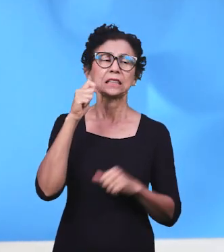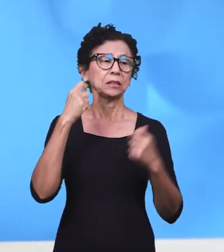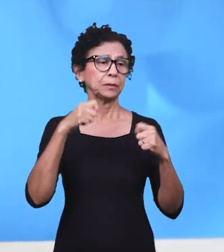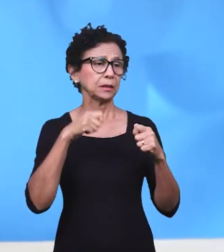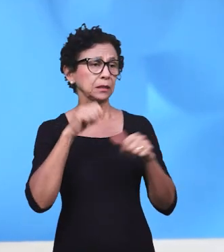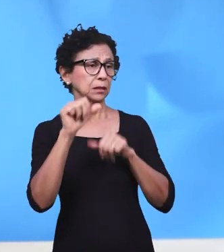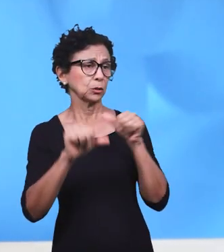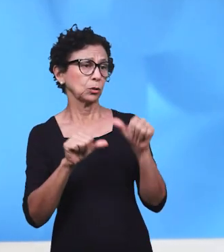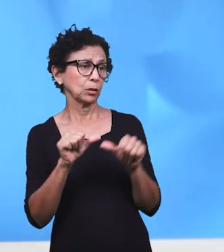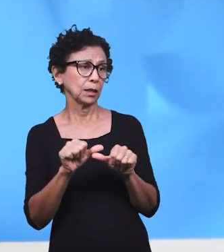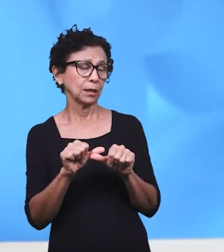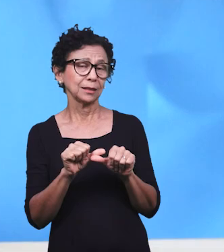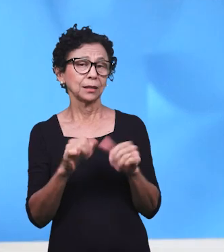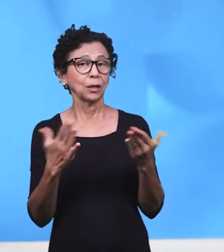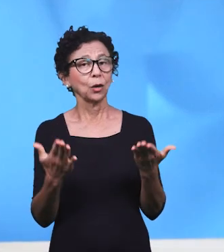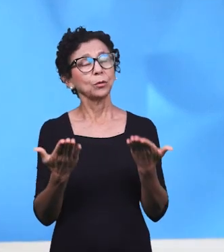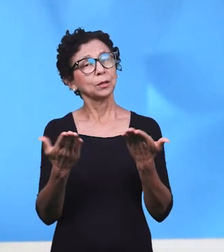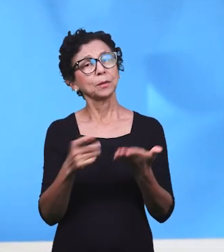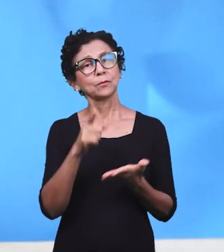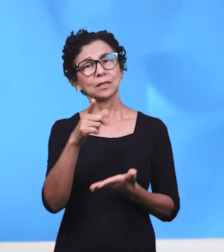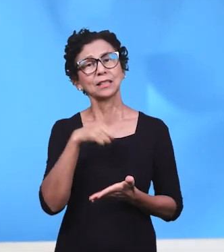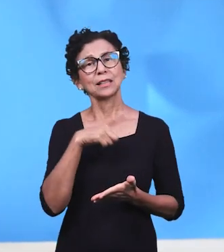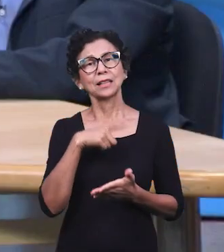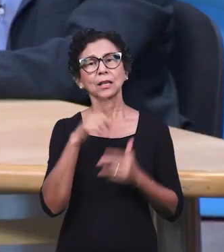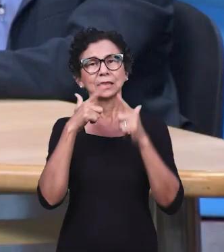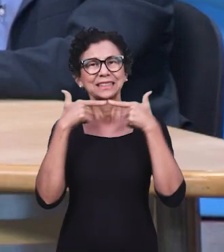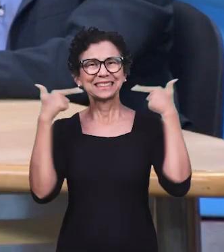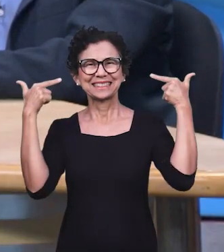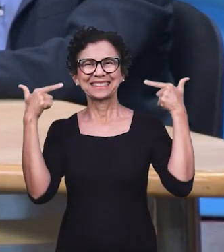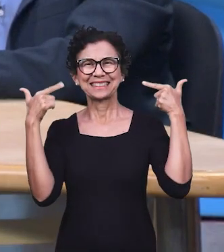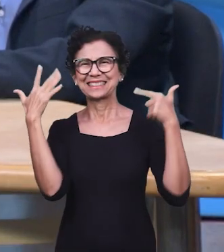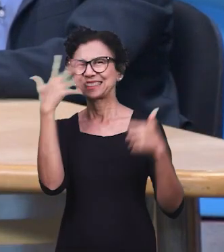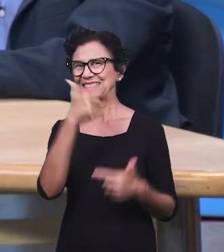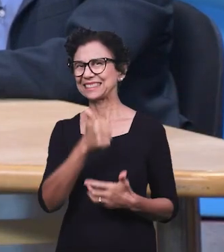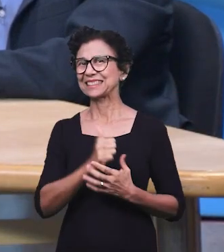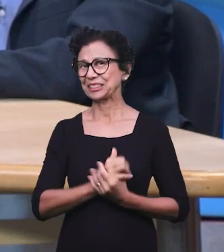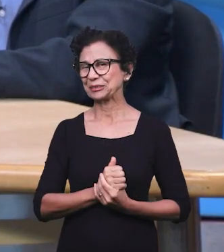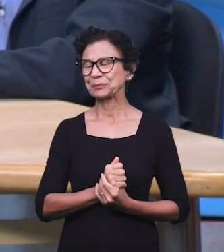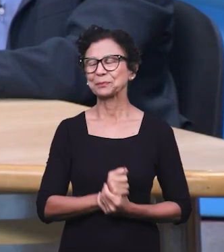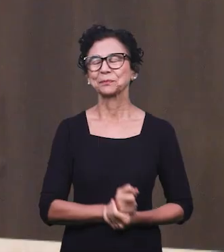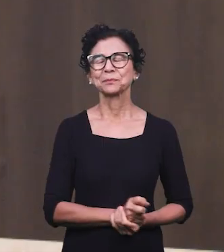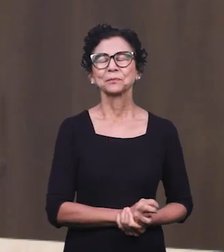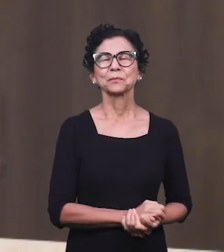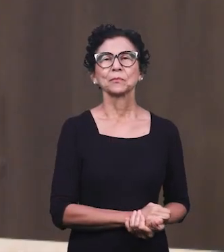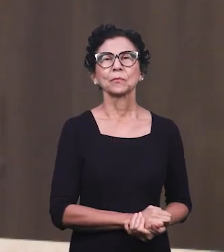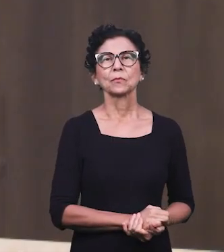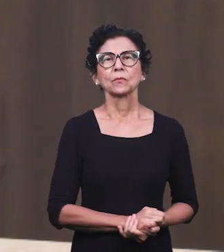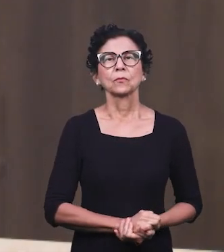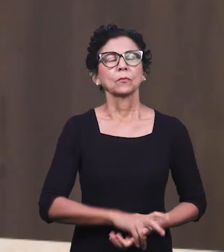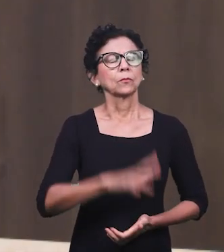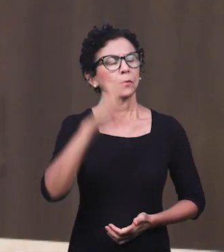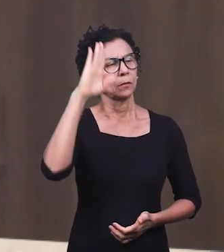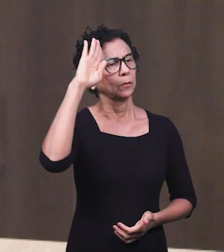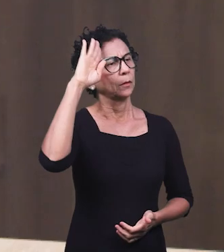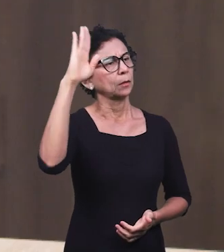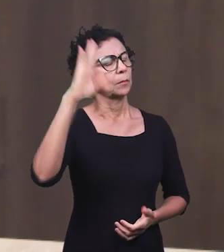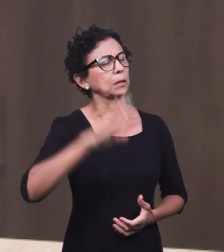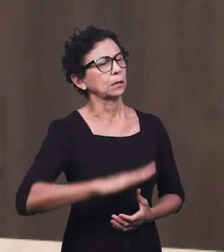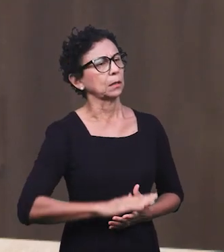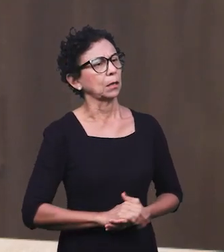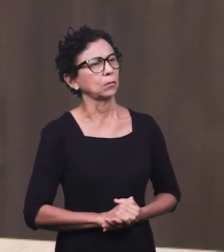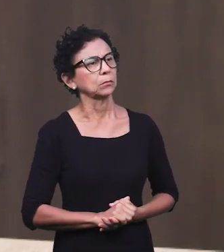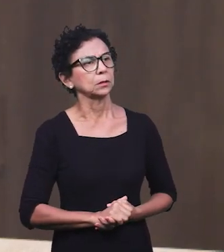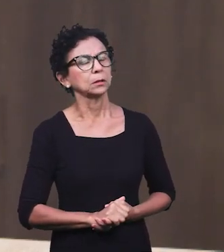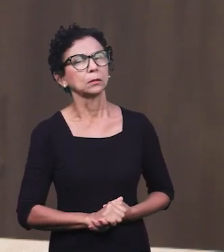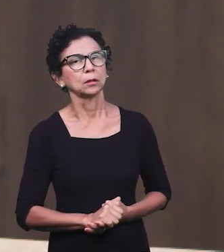o seu conforto e também para a estética do sorriso, né? Ah, perfeito. Então isso é fundamental. A pessoa, ele tem lá